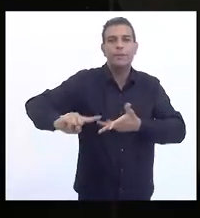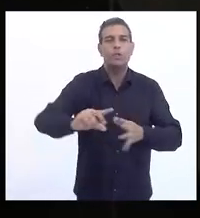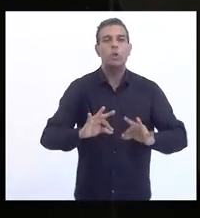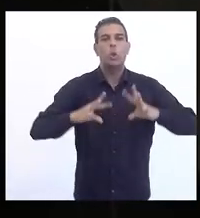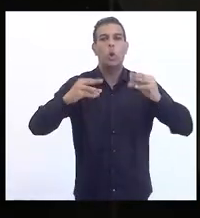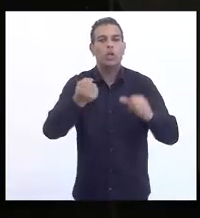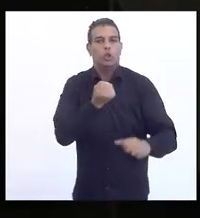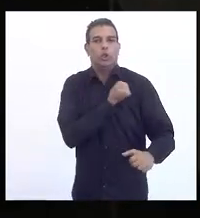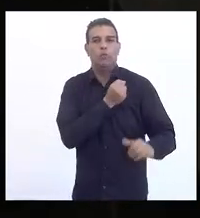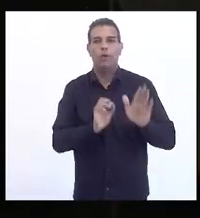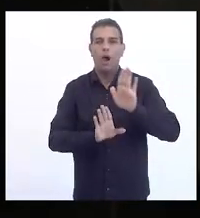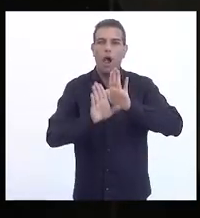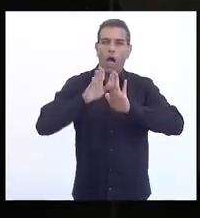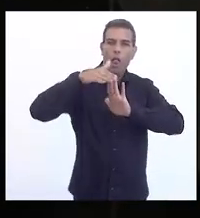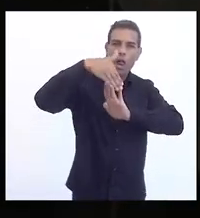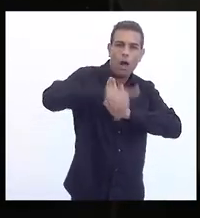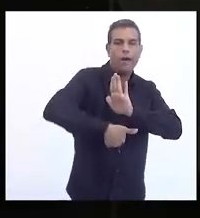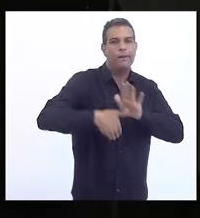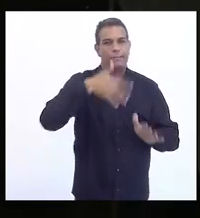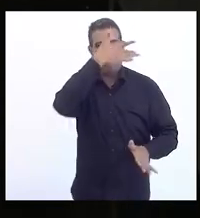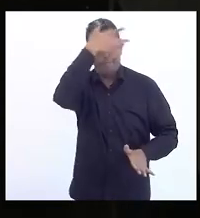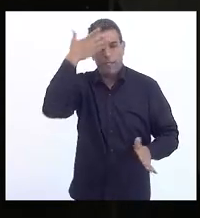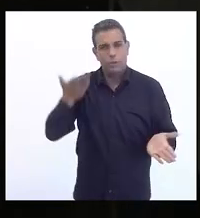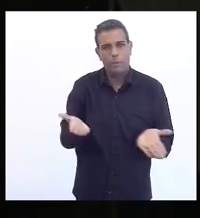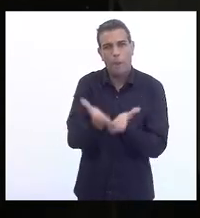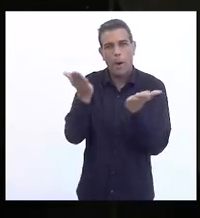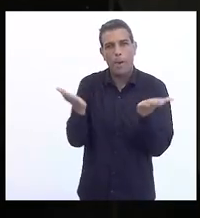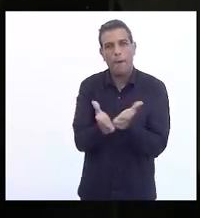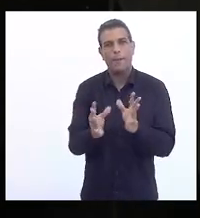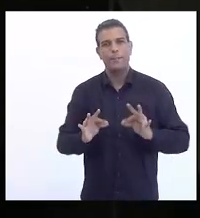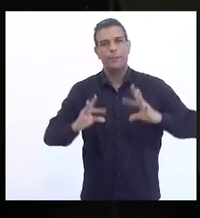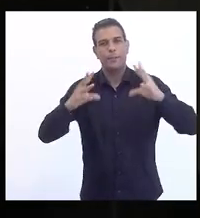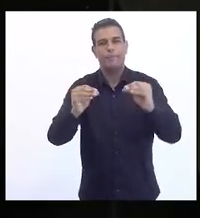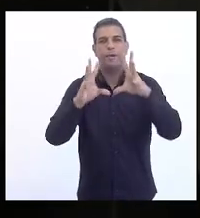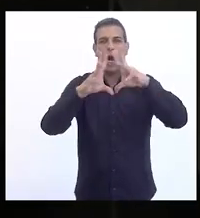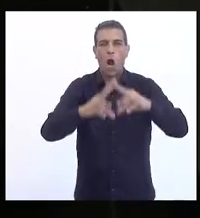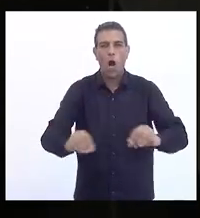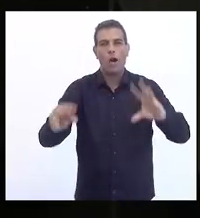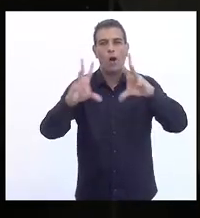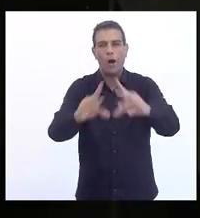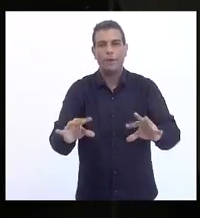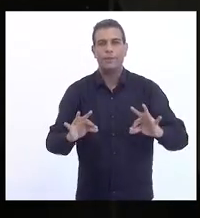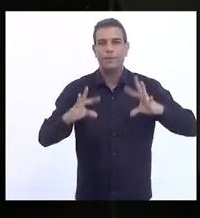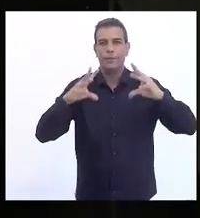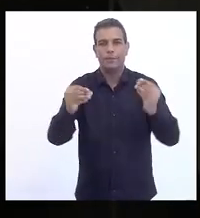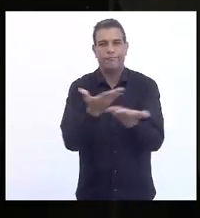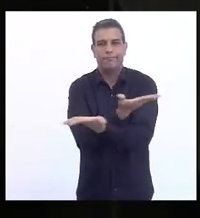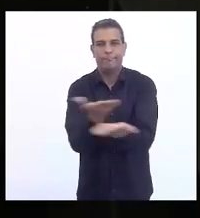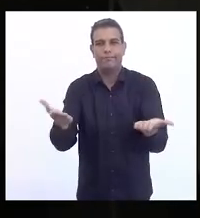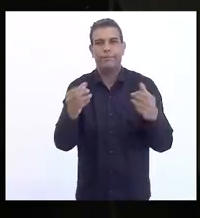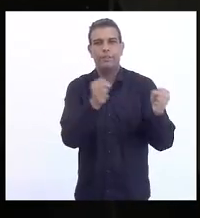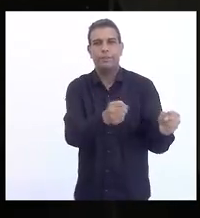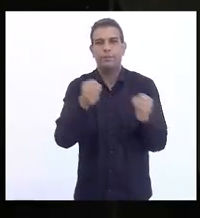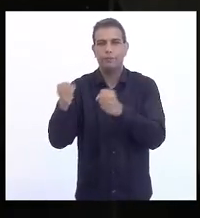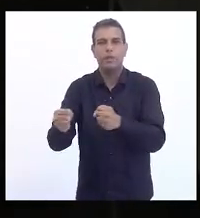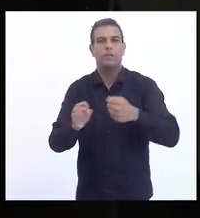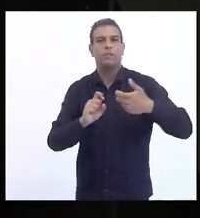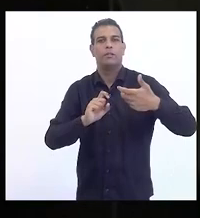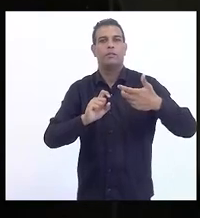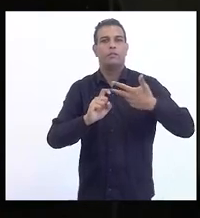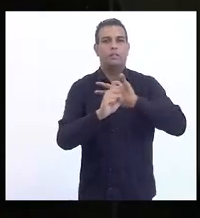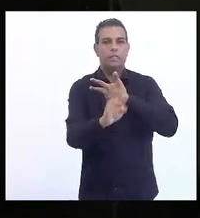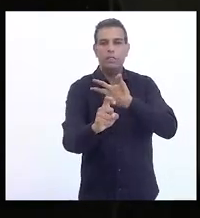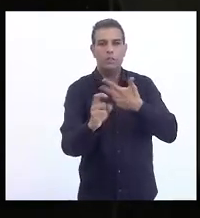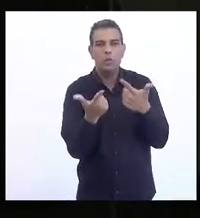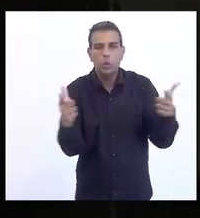número muito expressivo de pessoas que vivem aqui, estão tratadas e abandonadas à própria sorte pelo poder público, vivendo nas ruas,